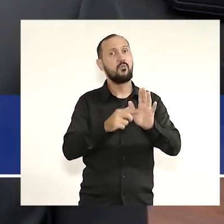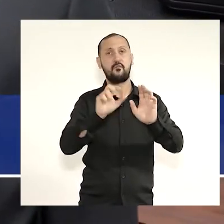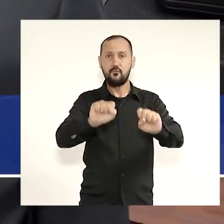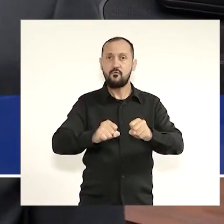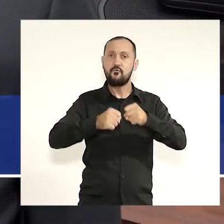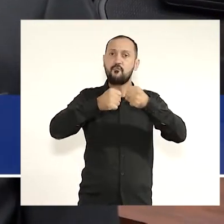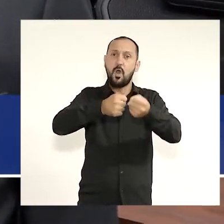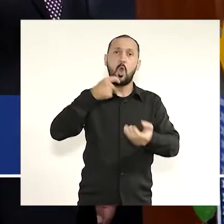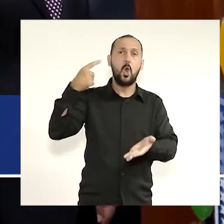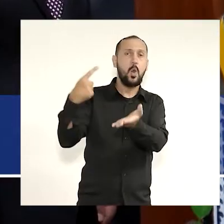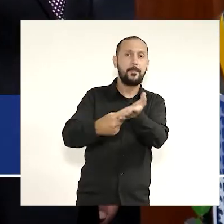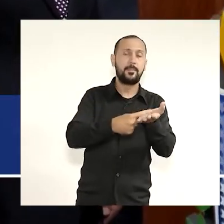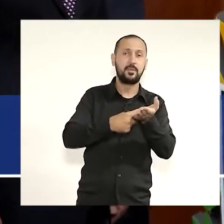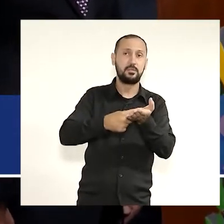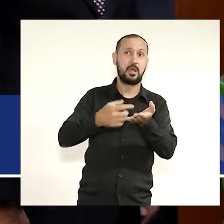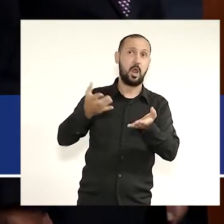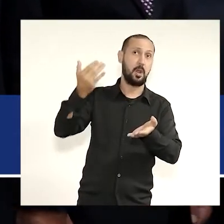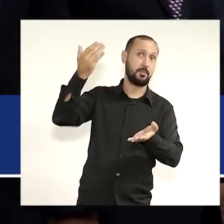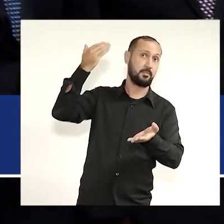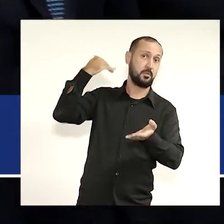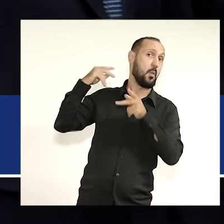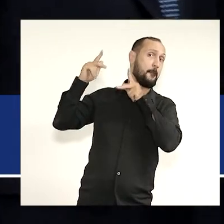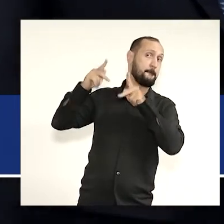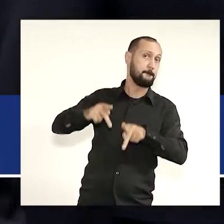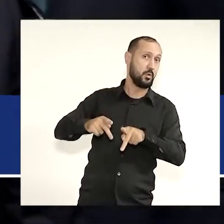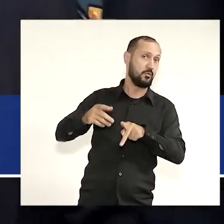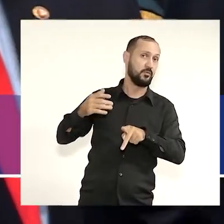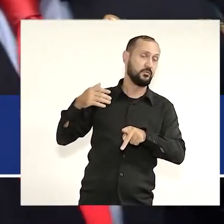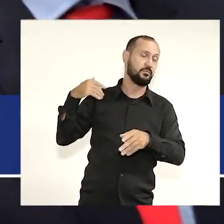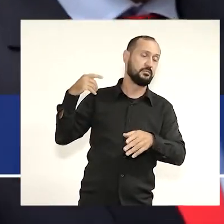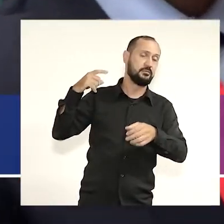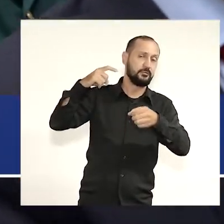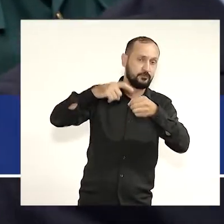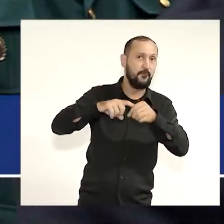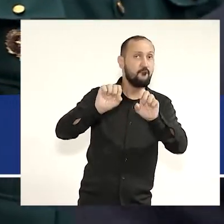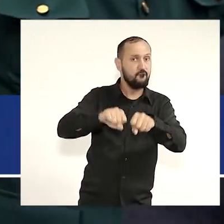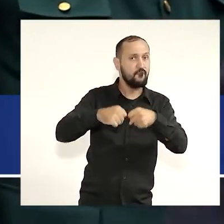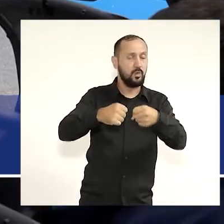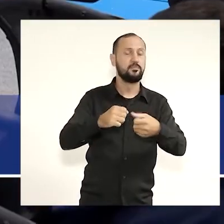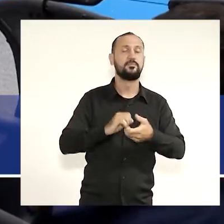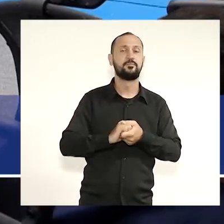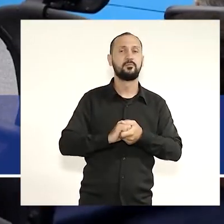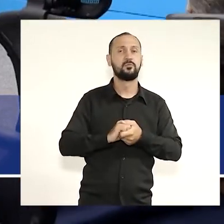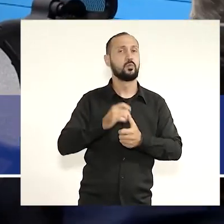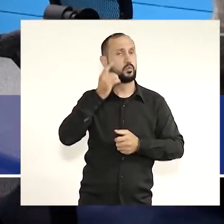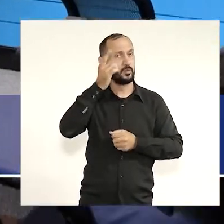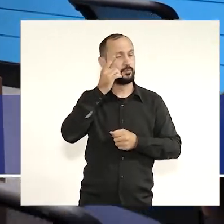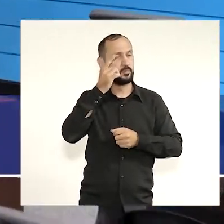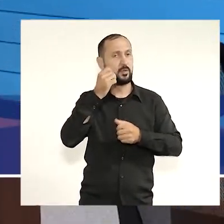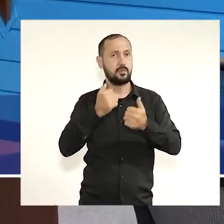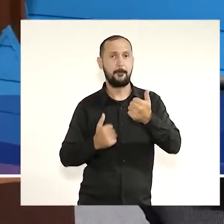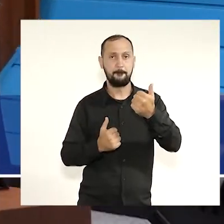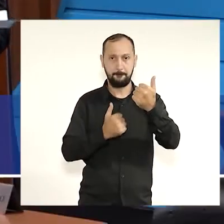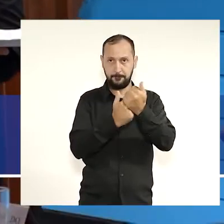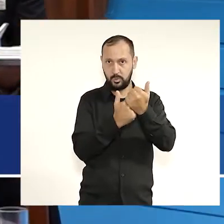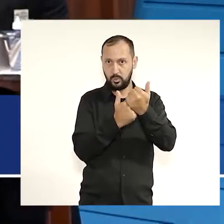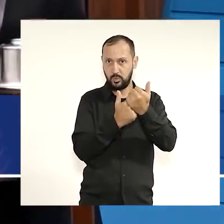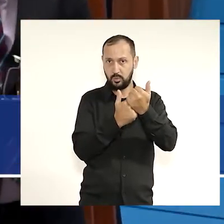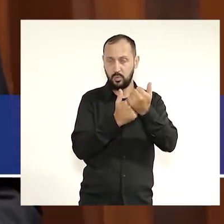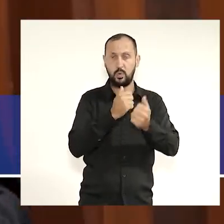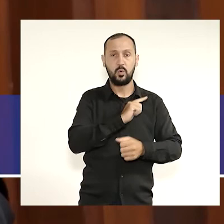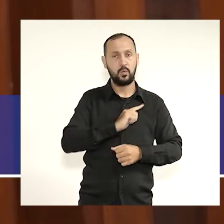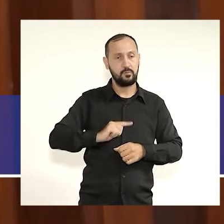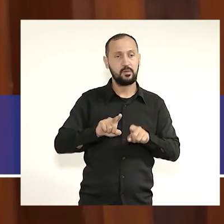reafirmação com compromissos assumidos com a população sul-mato-grossense. Deputados aliados do governo e